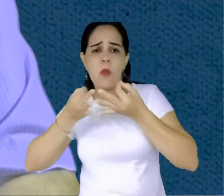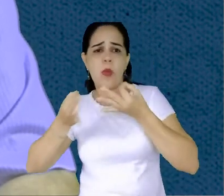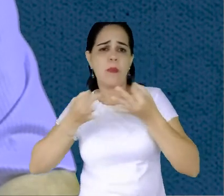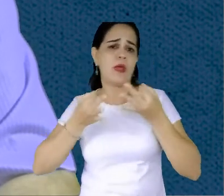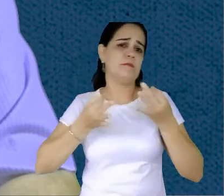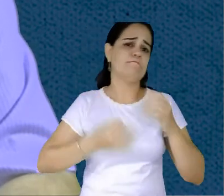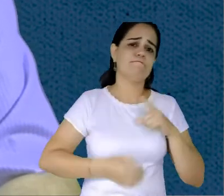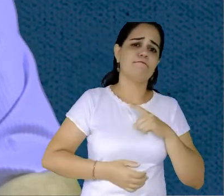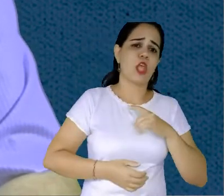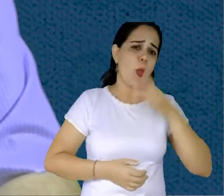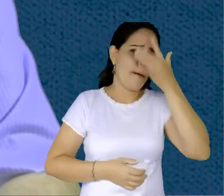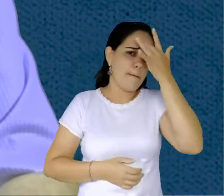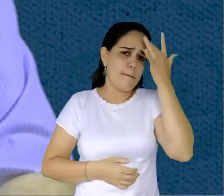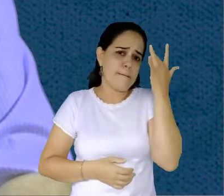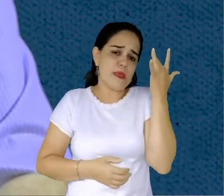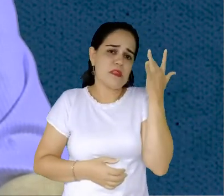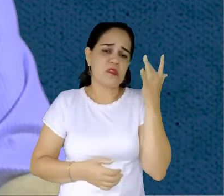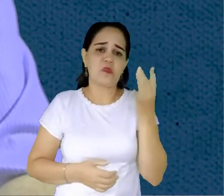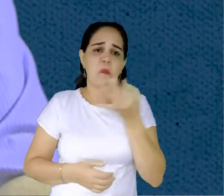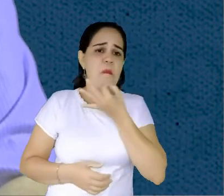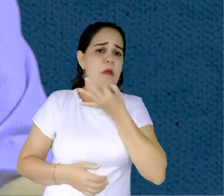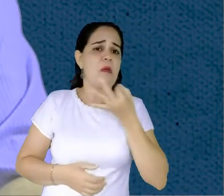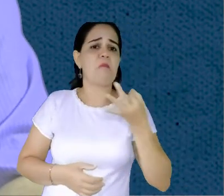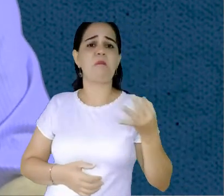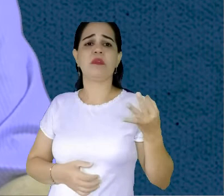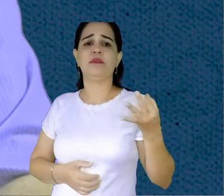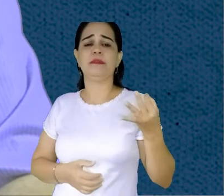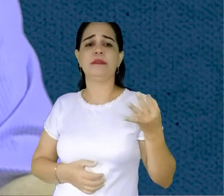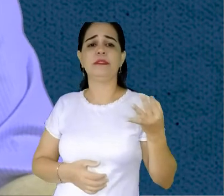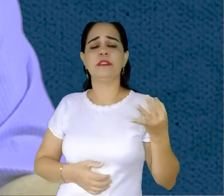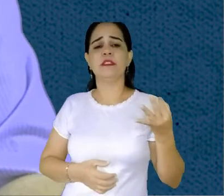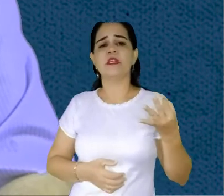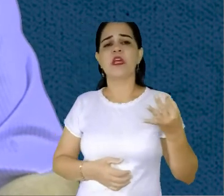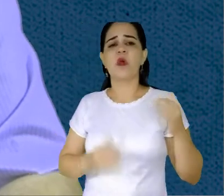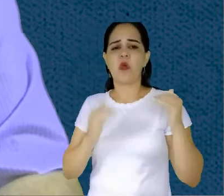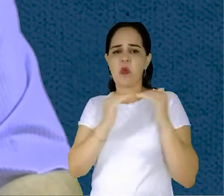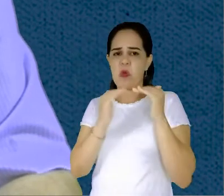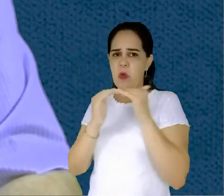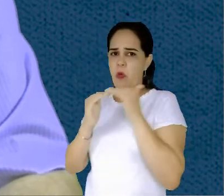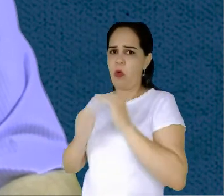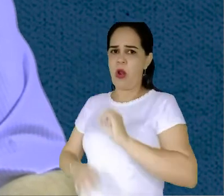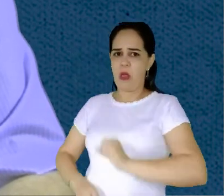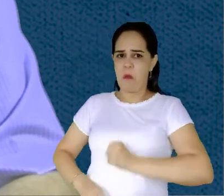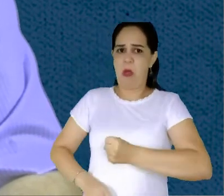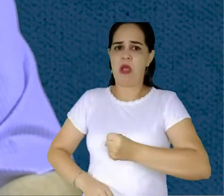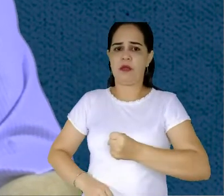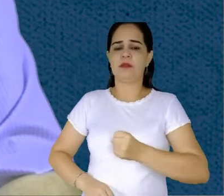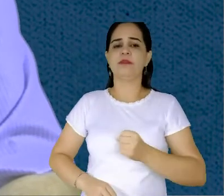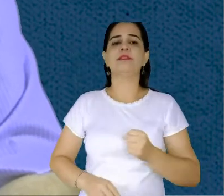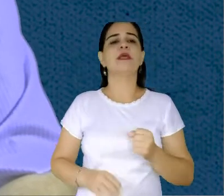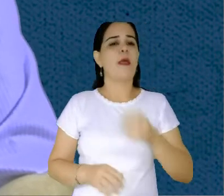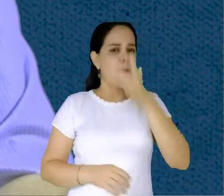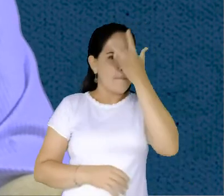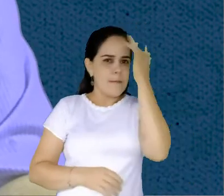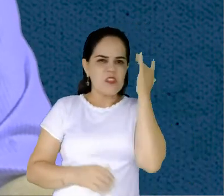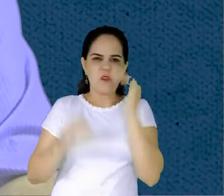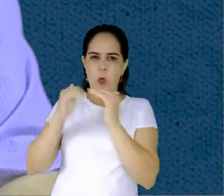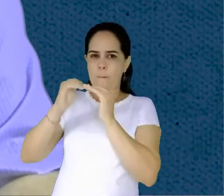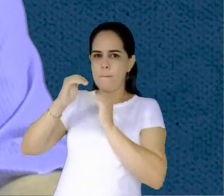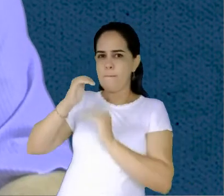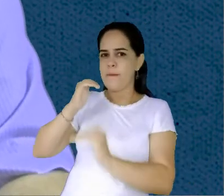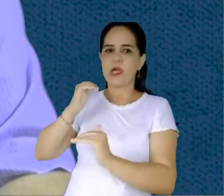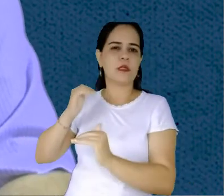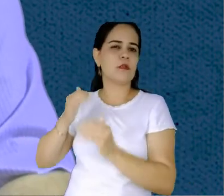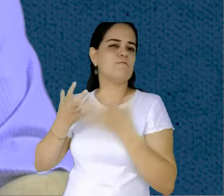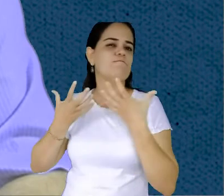que pensam que são a favor do aborto, e tem pessoas que pensam que não, que o aborto é